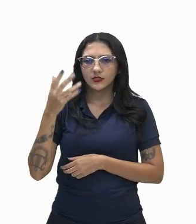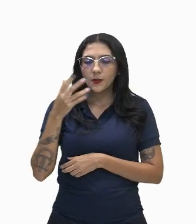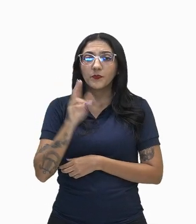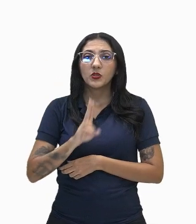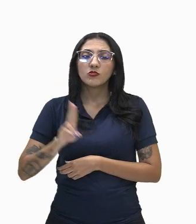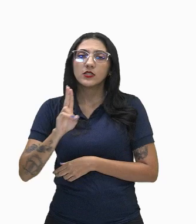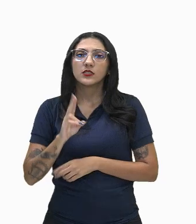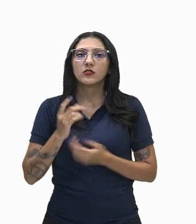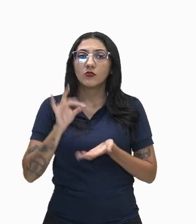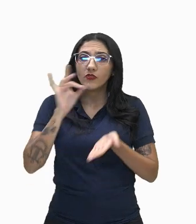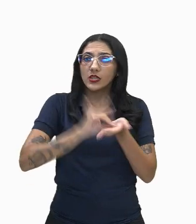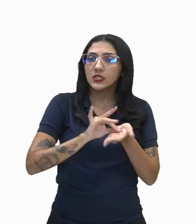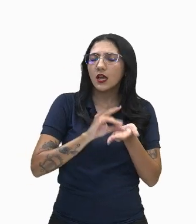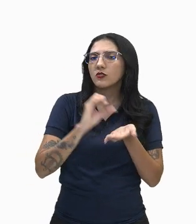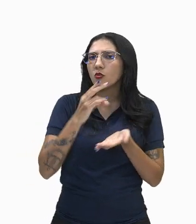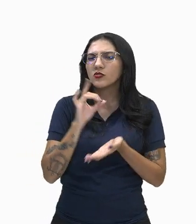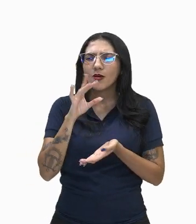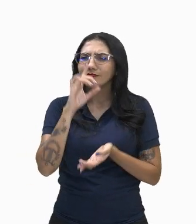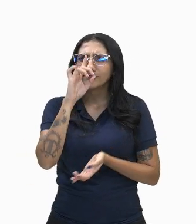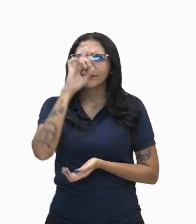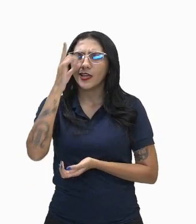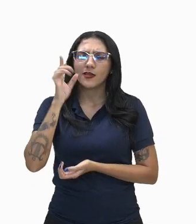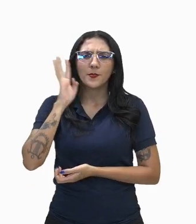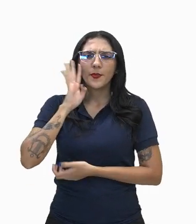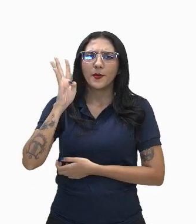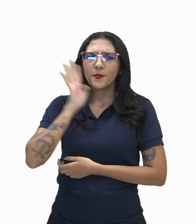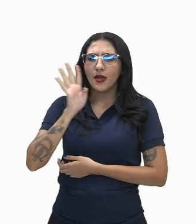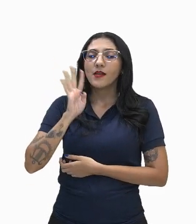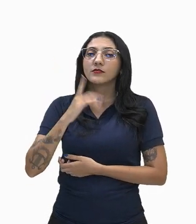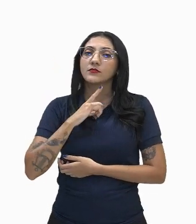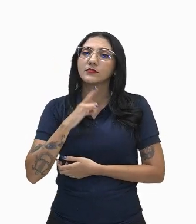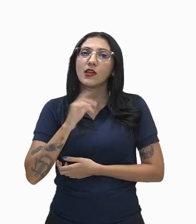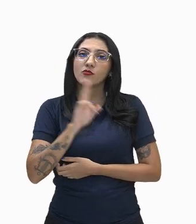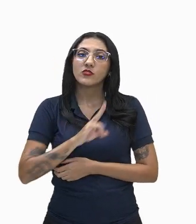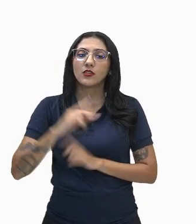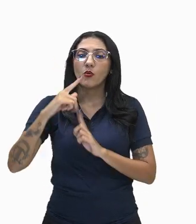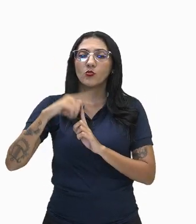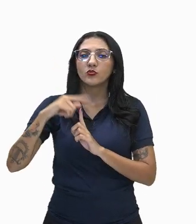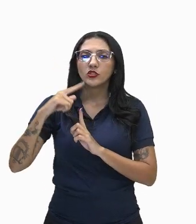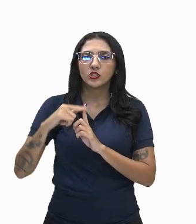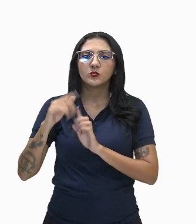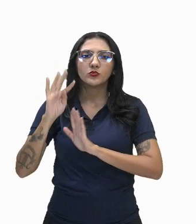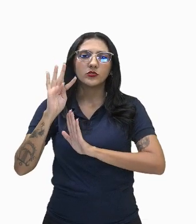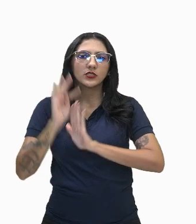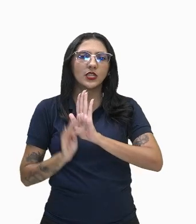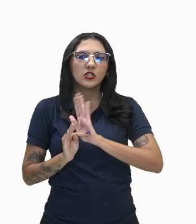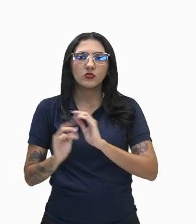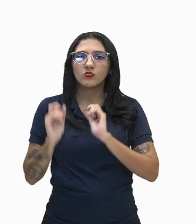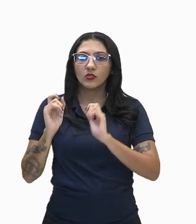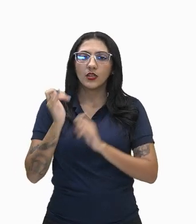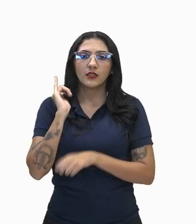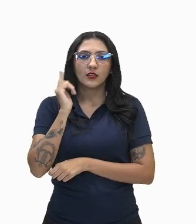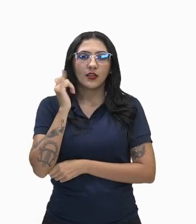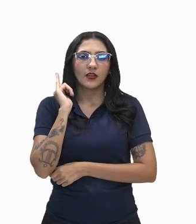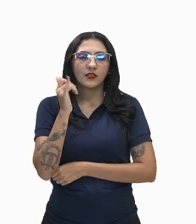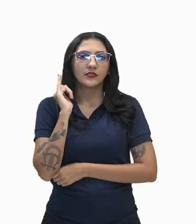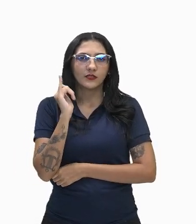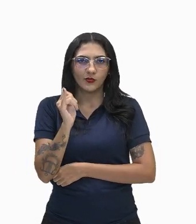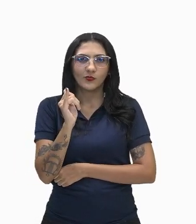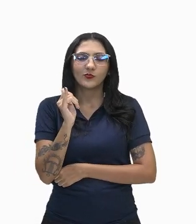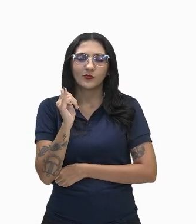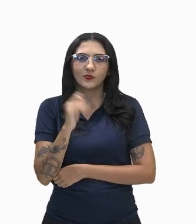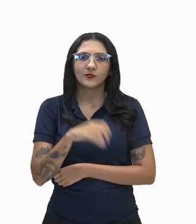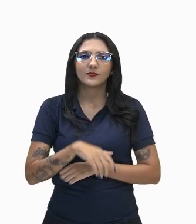ou fictício, você está utilizando aí a tipologia, o tipo textual narrativo ou